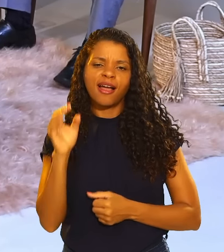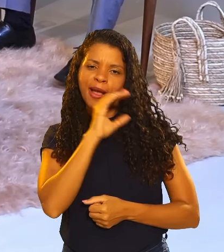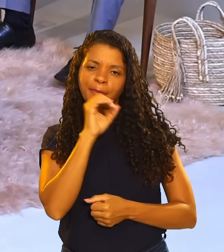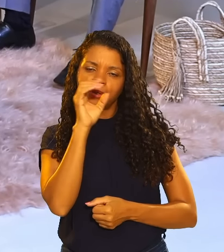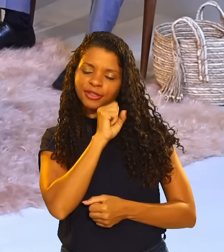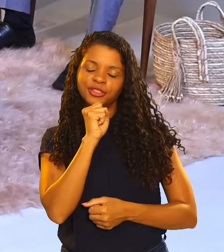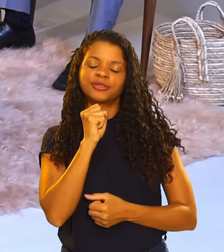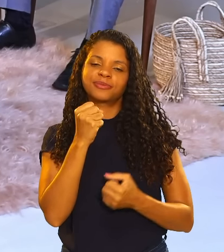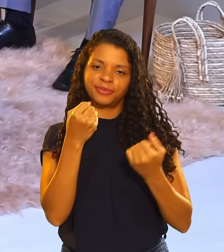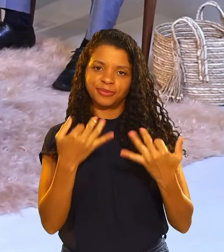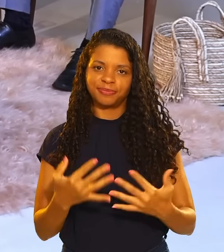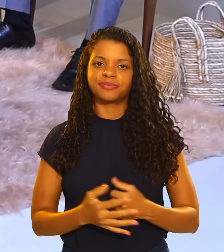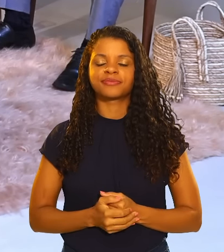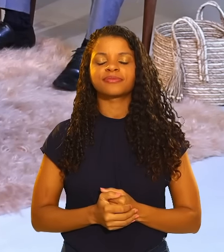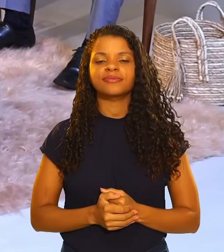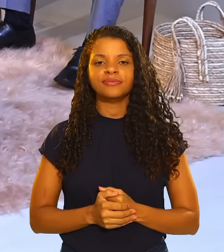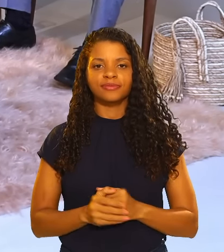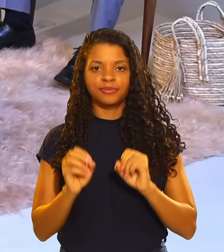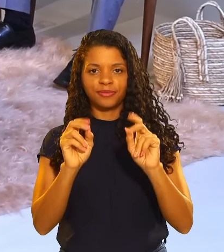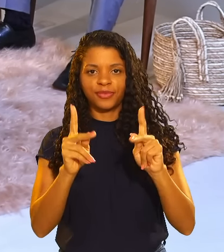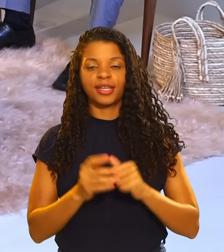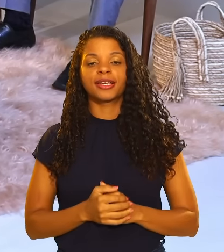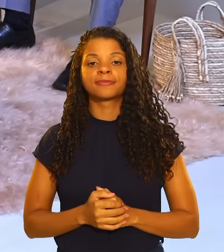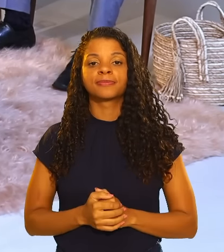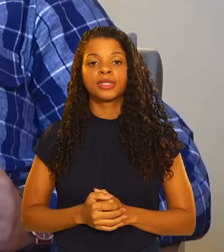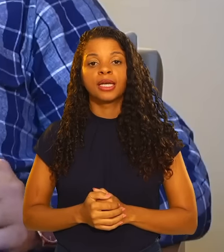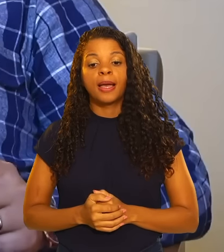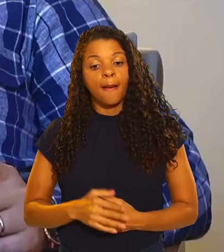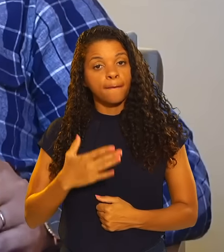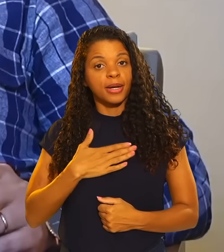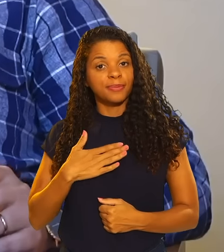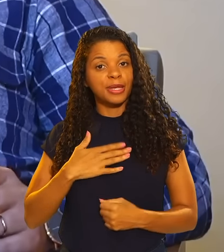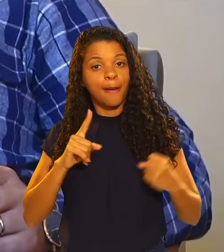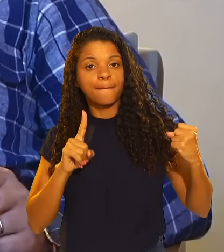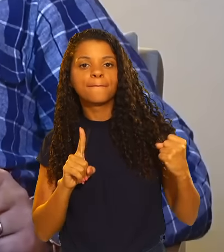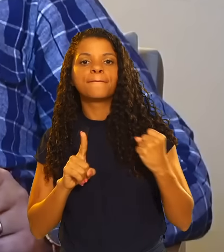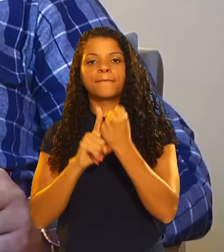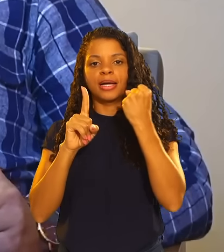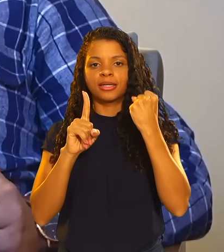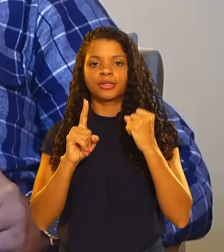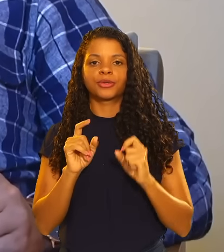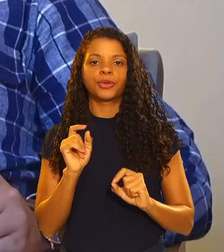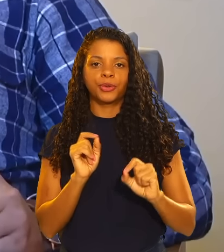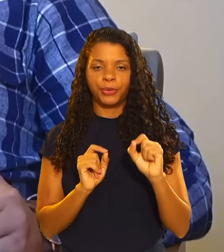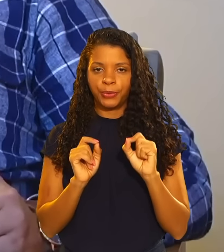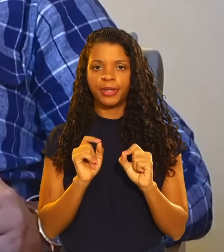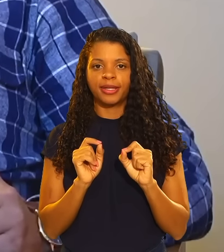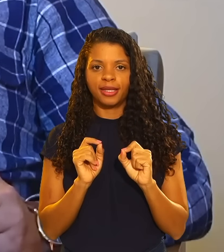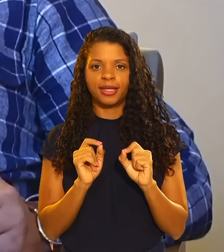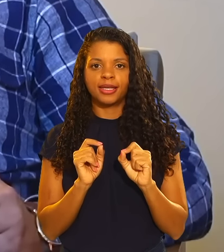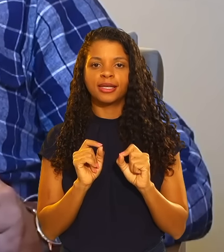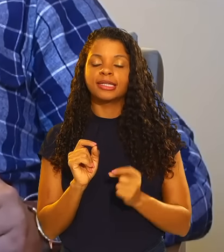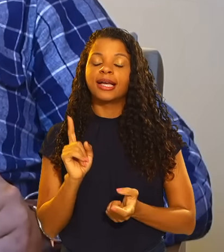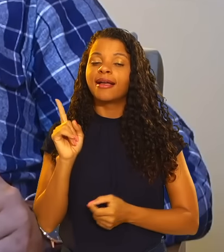Ricardo, o que mais me impacta aqui nessa lição, eu vejo claramente aqui o amor e o